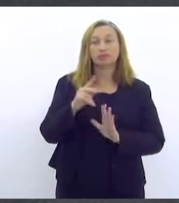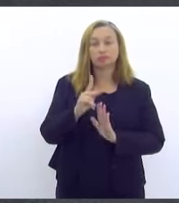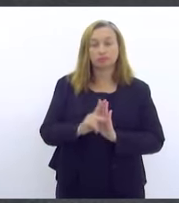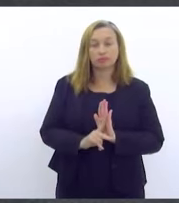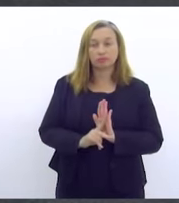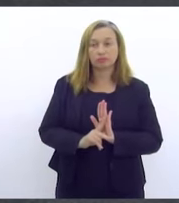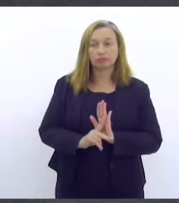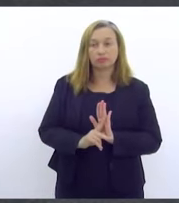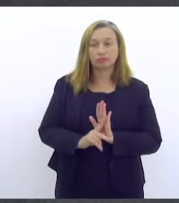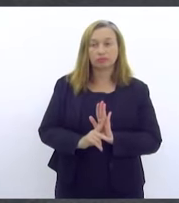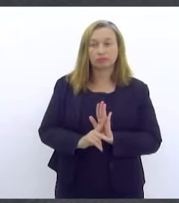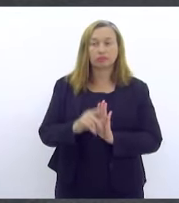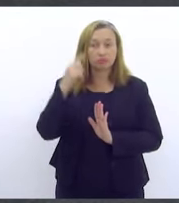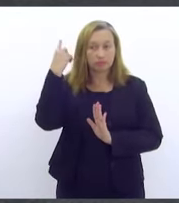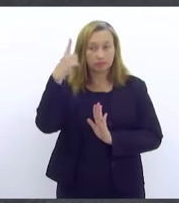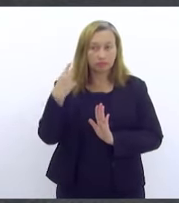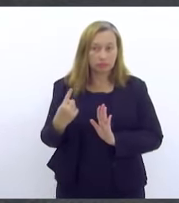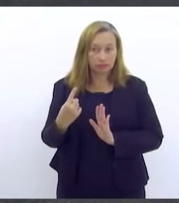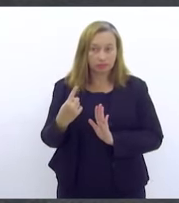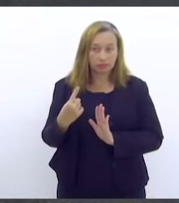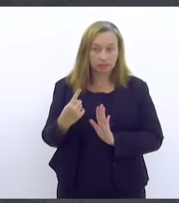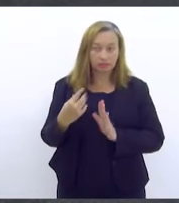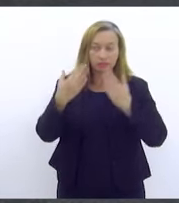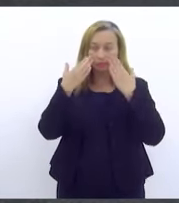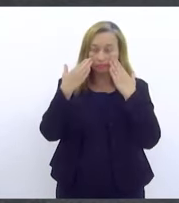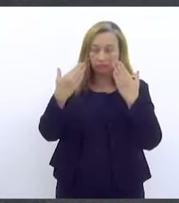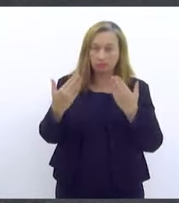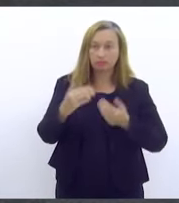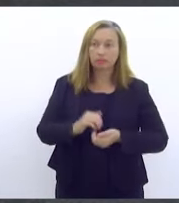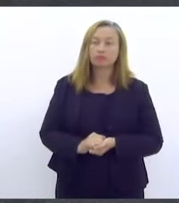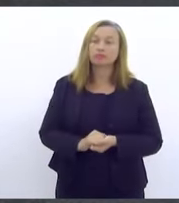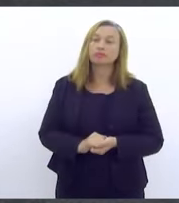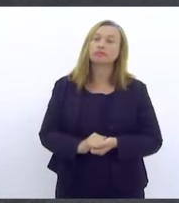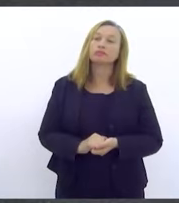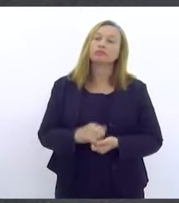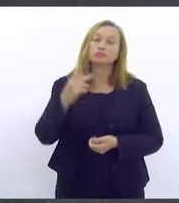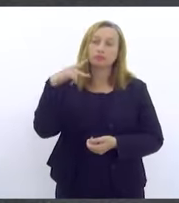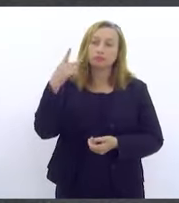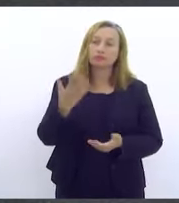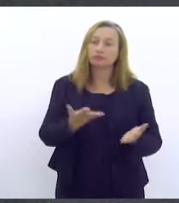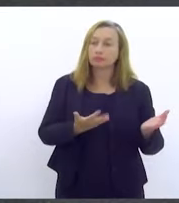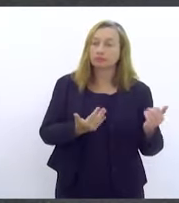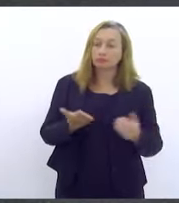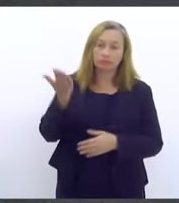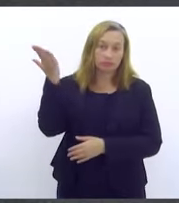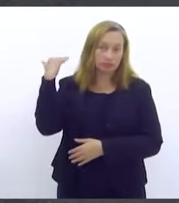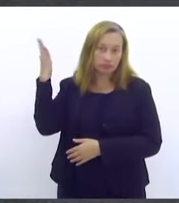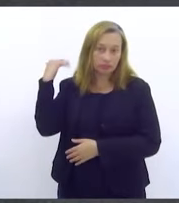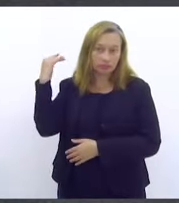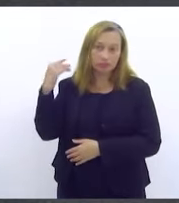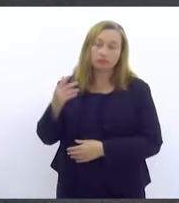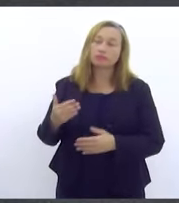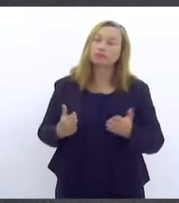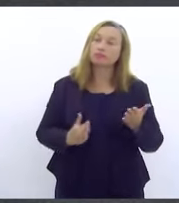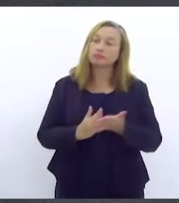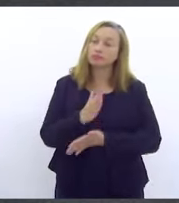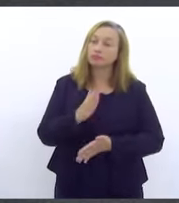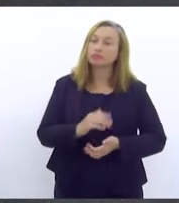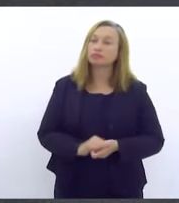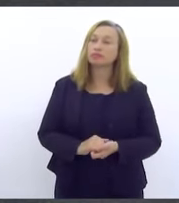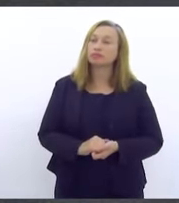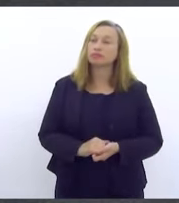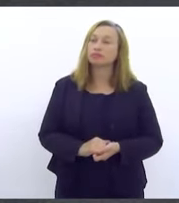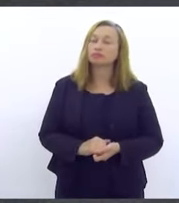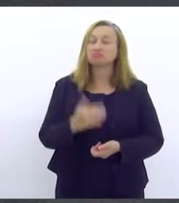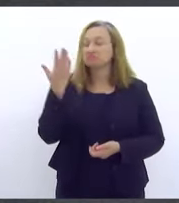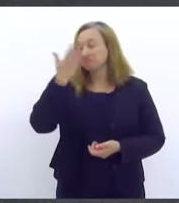que a deputada Dani Monteiro tinha apresentado pelo Parlamento Juvenil anterior, e assim foi aprovado. Portanto,